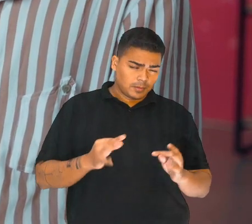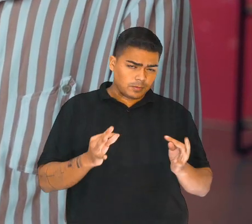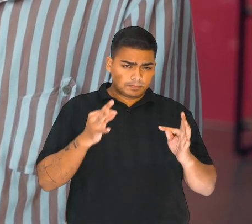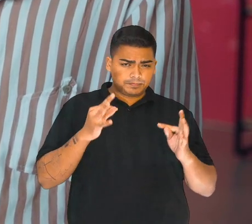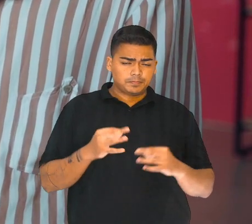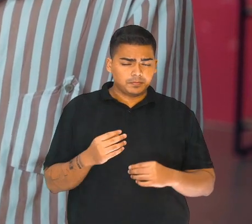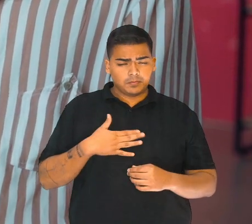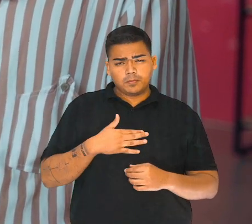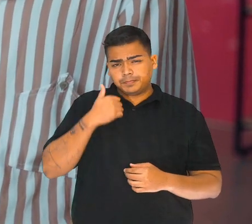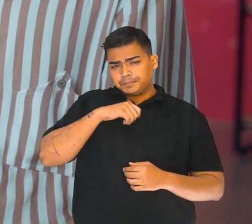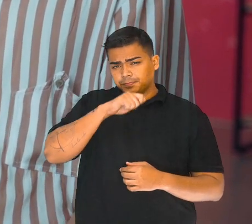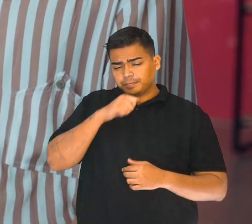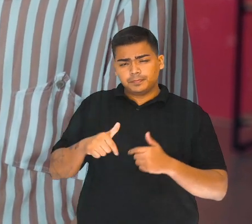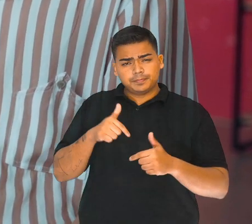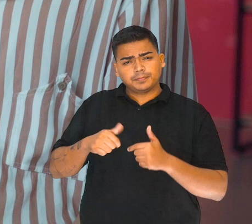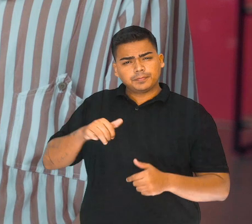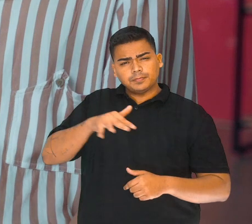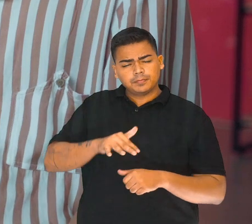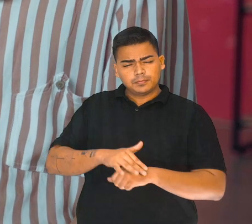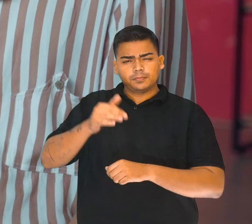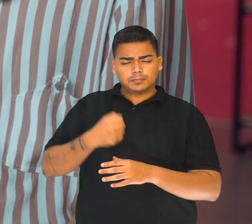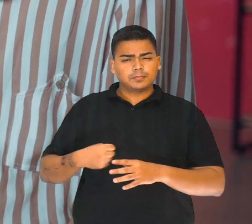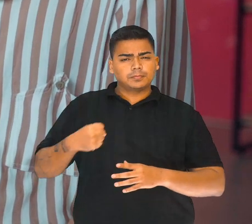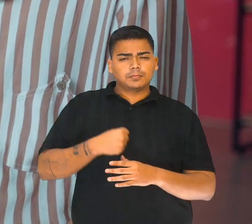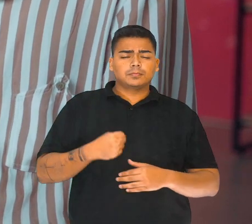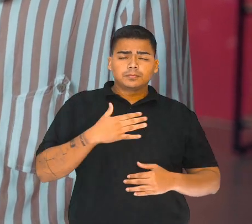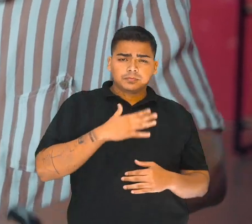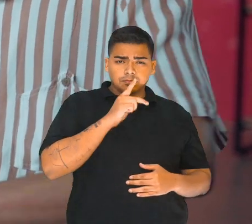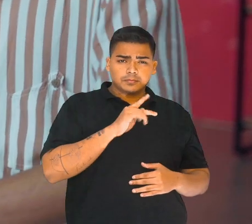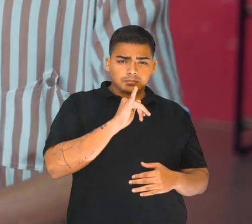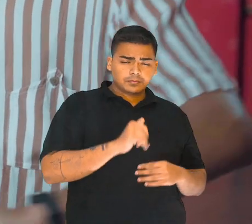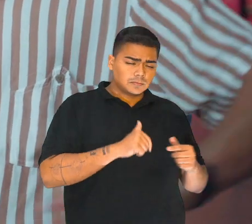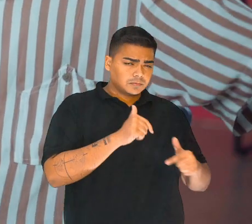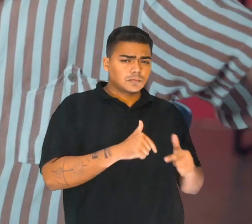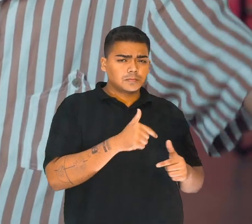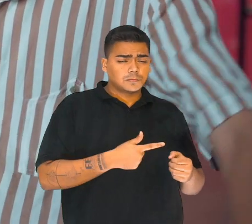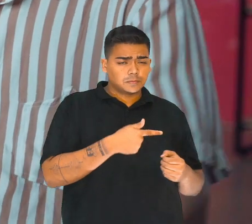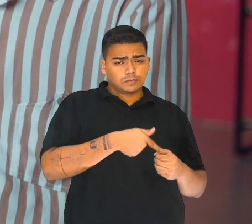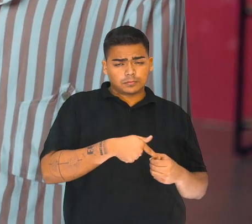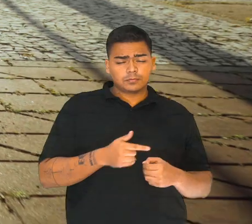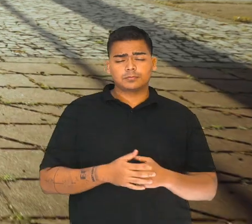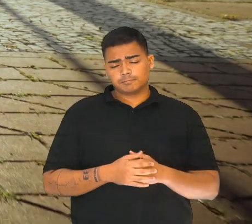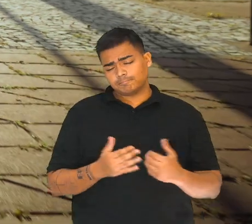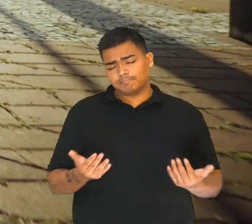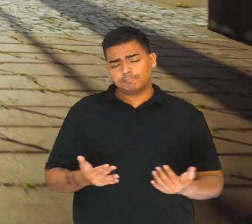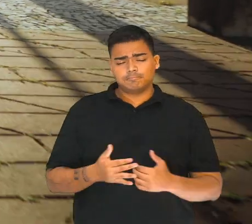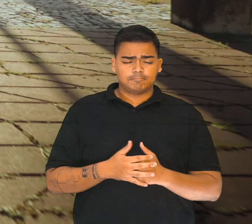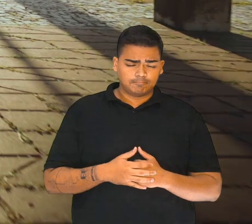né? Eu tenho minha mãe que trabalha na área mais de cozinha e tudo mais, né? Meu pai trabalhava em posto de